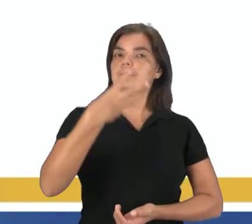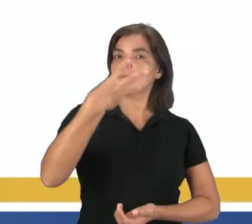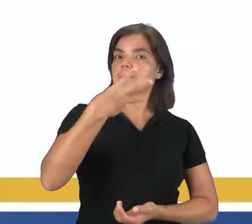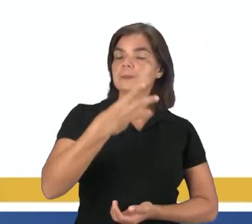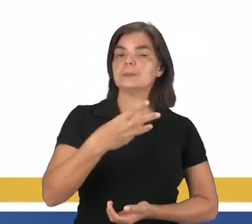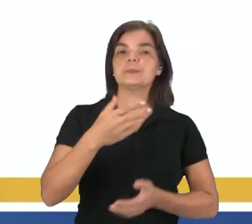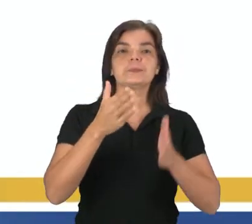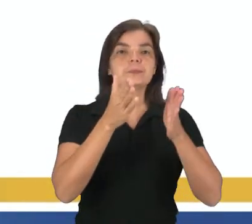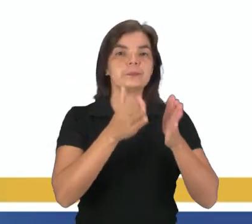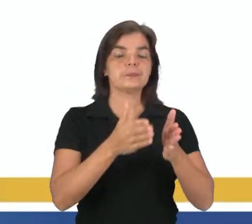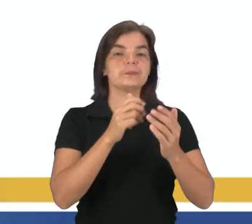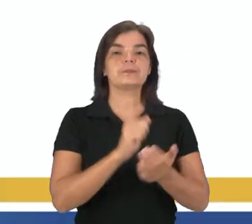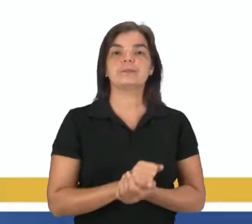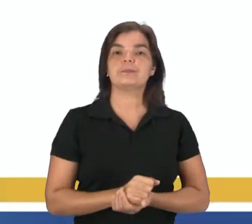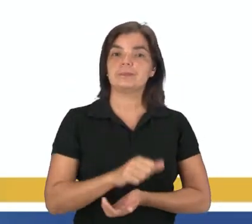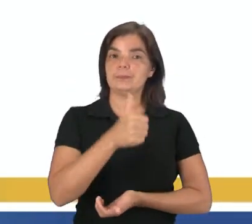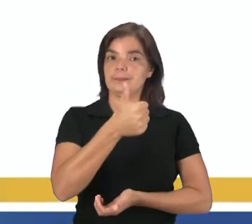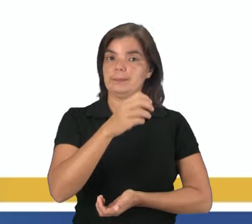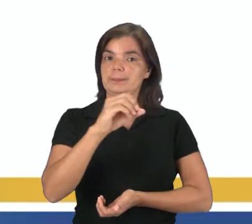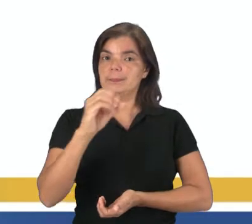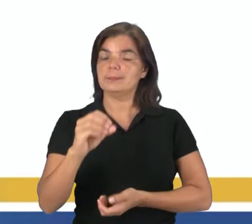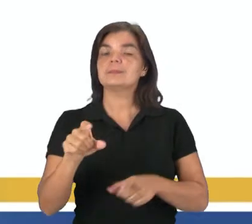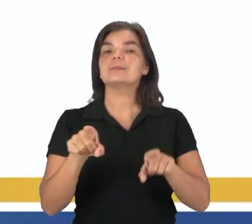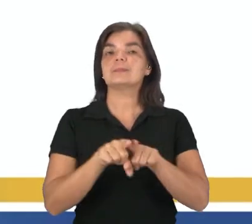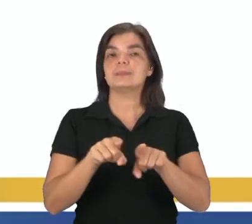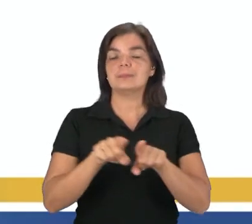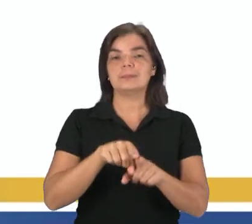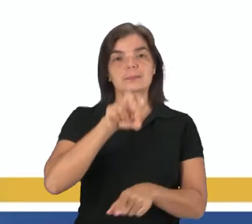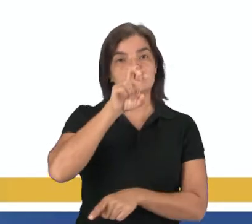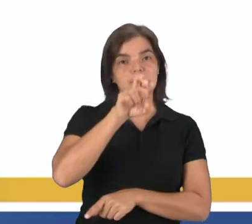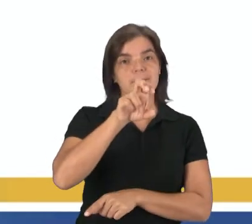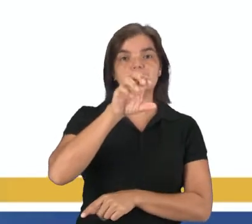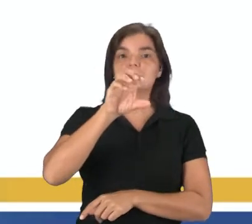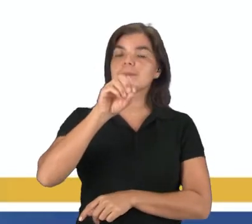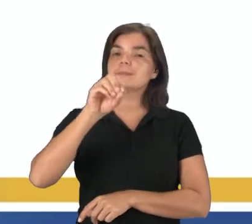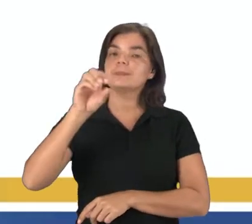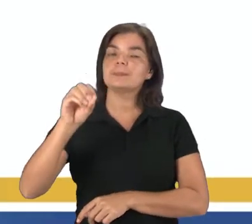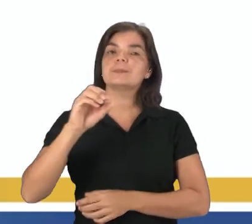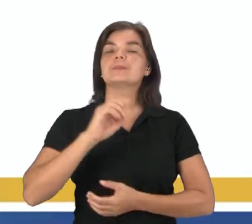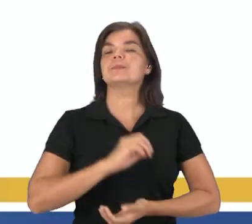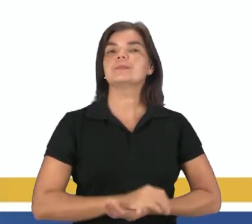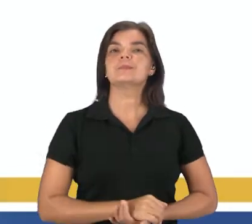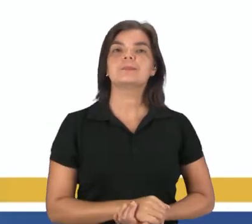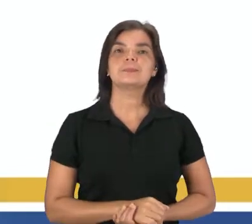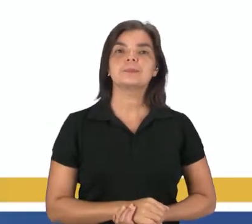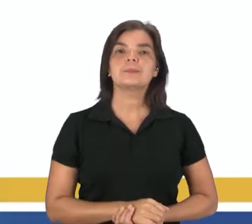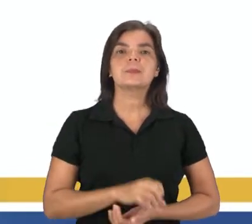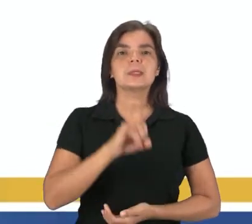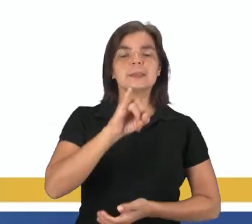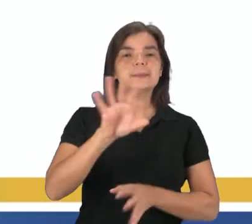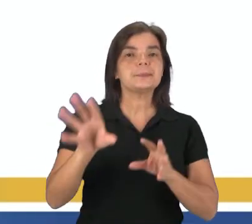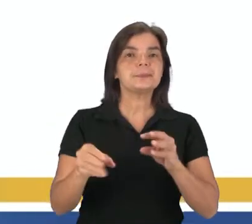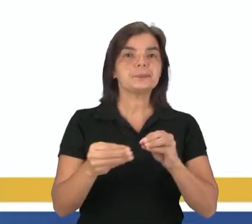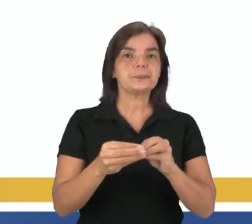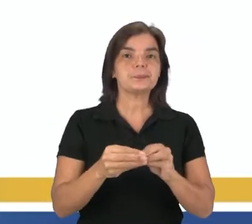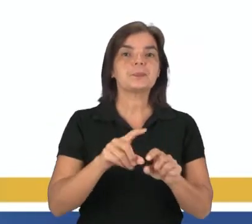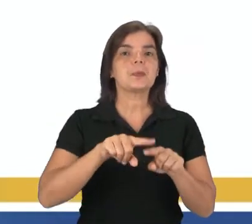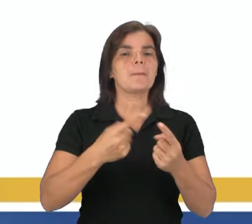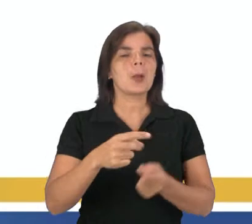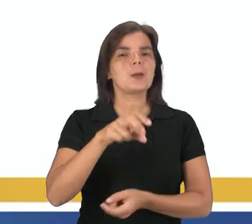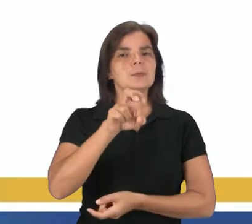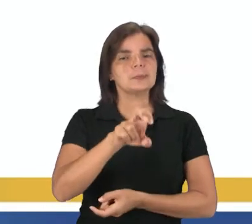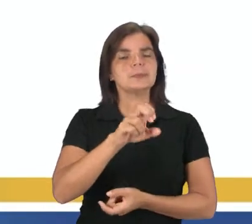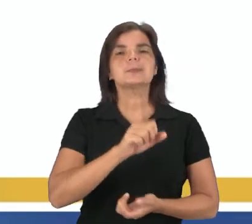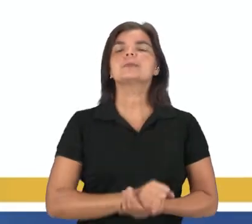terceira ordem, na ordem das centenas. Então, ele vai ter o valor de 500. Se eu acrescentar mais um